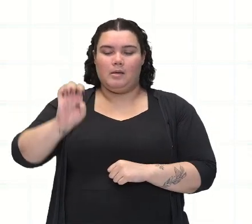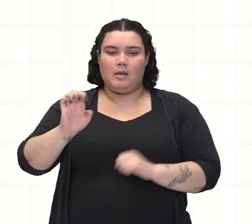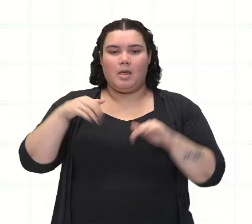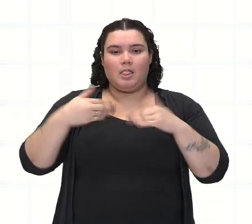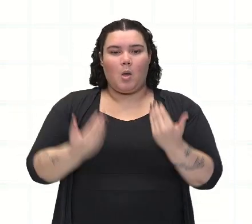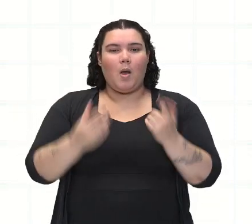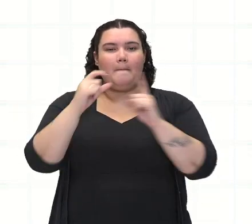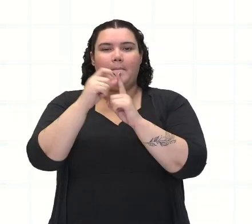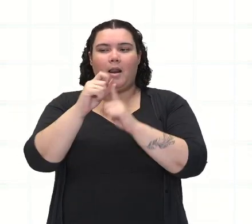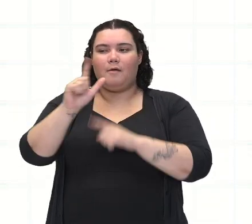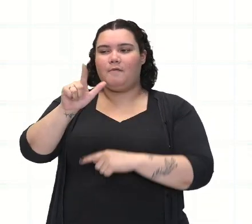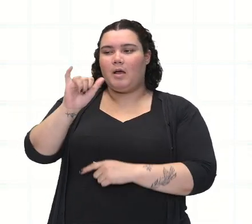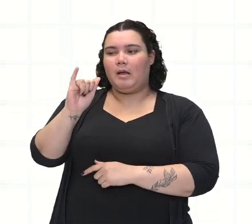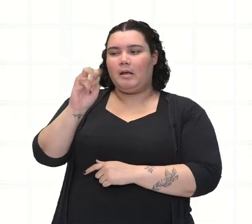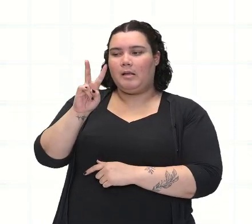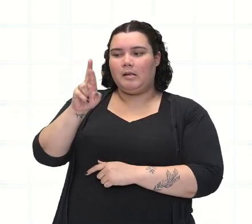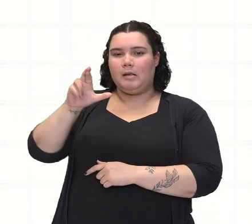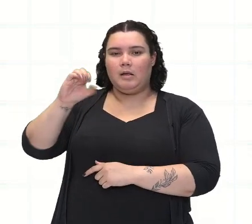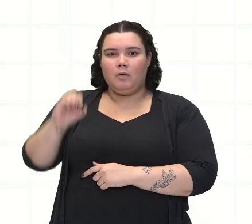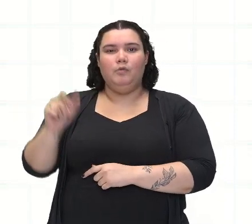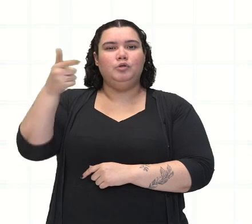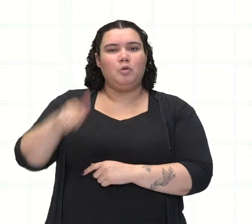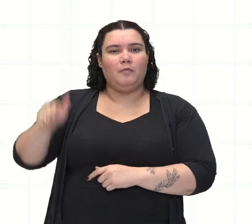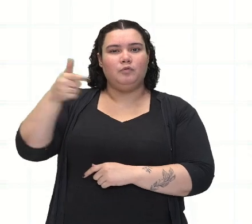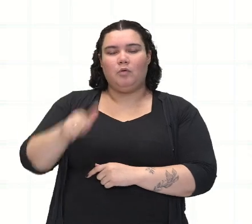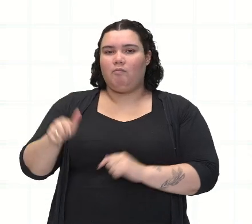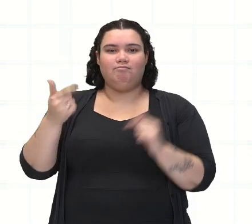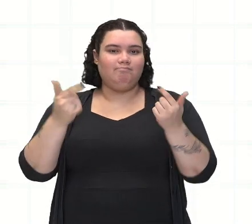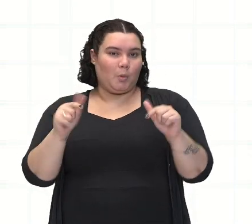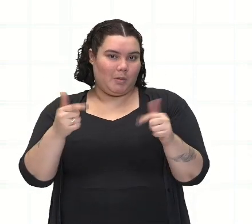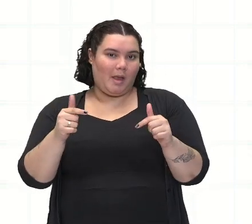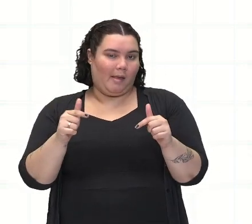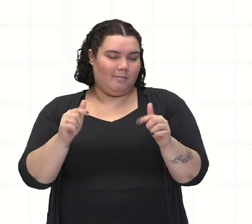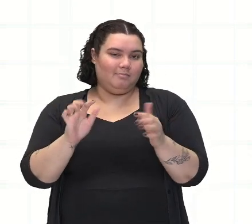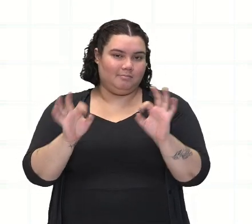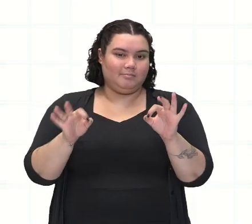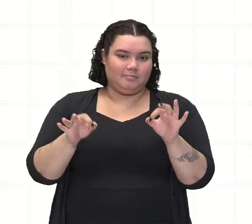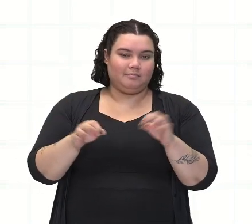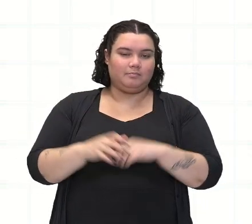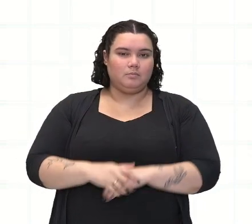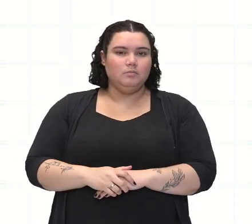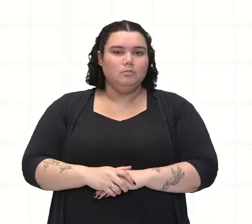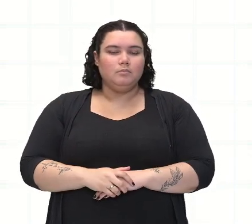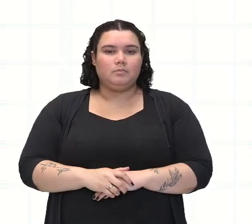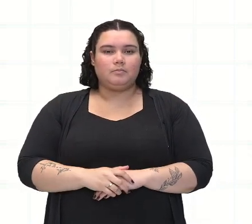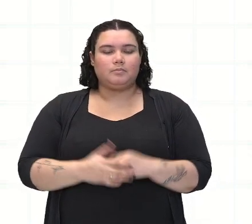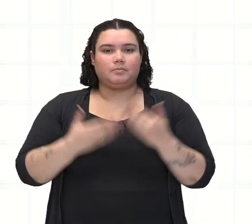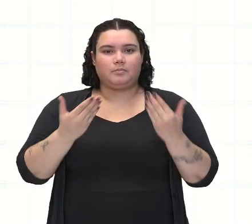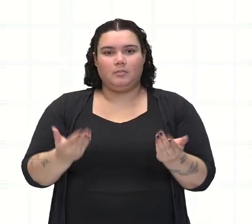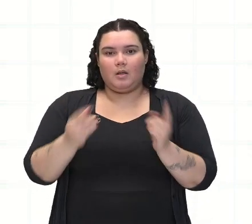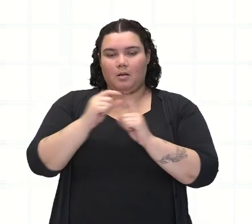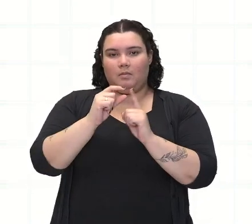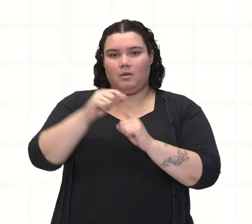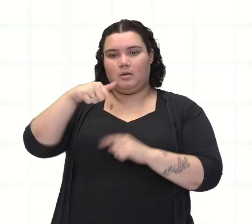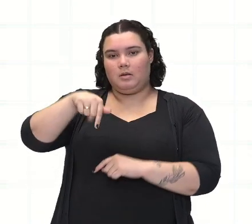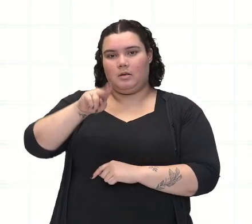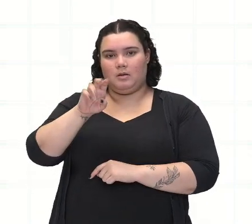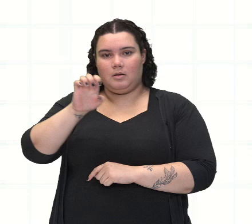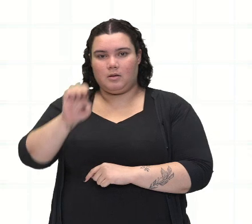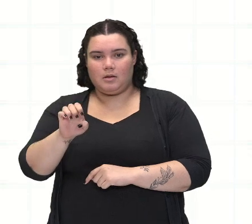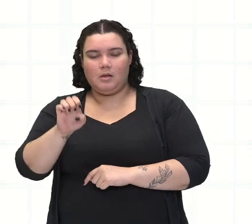temos mais a repetição do livro, porque ele substitui e também é